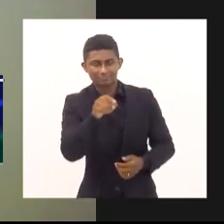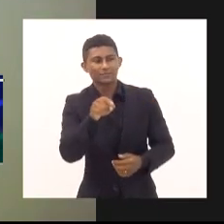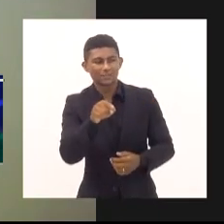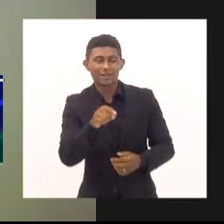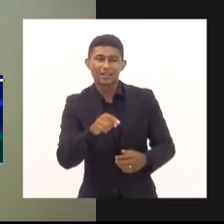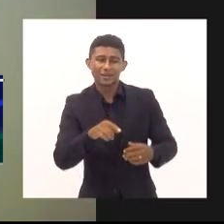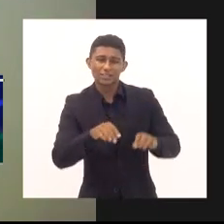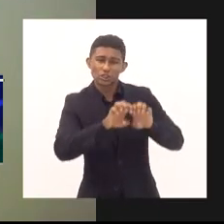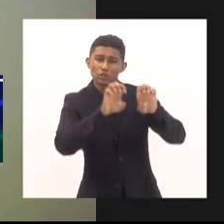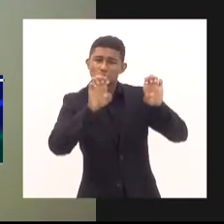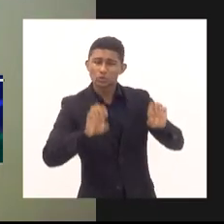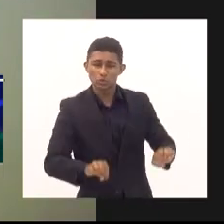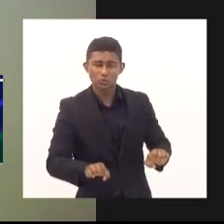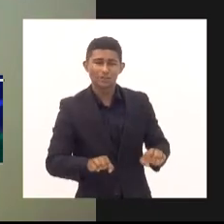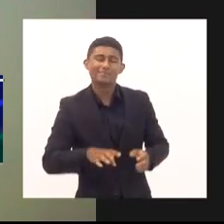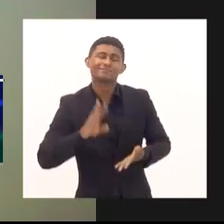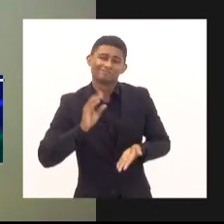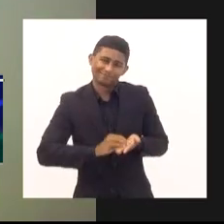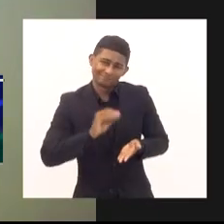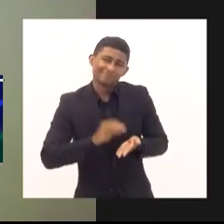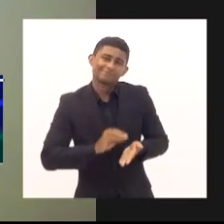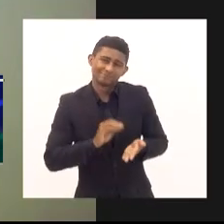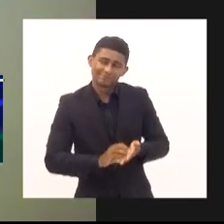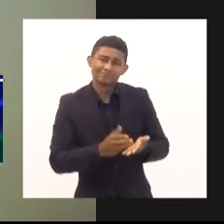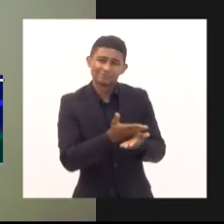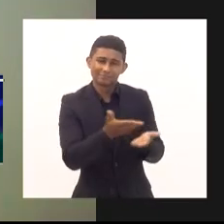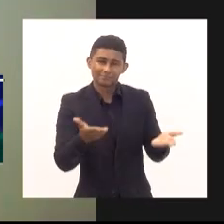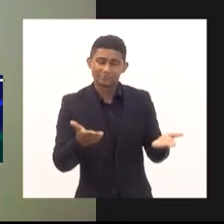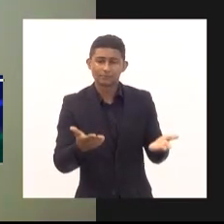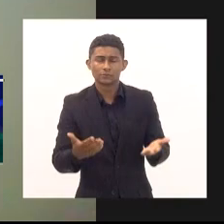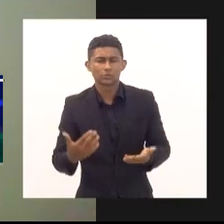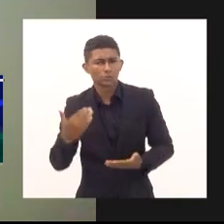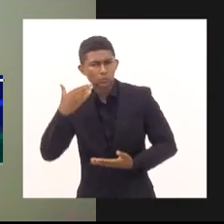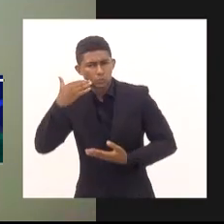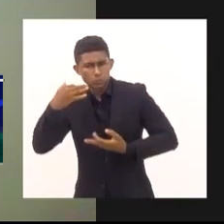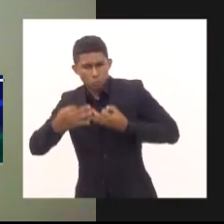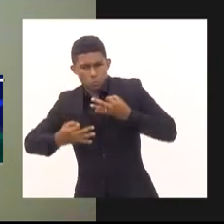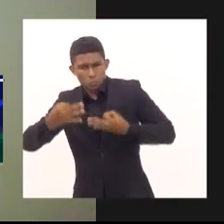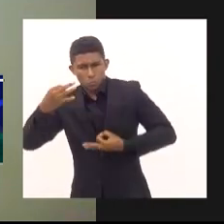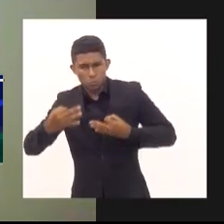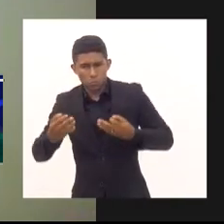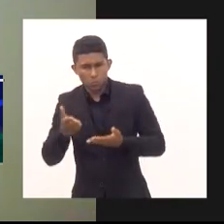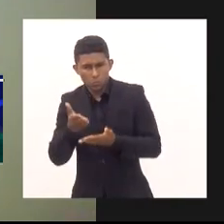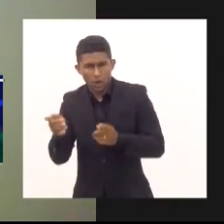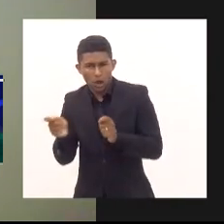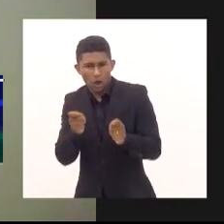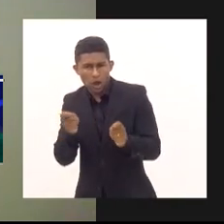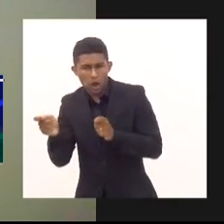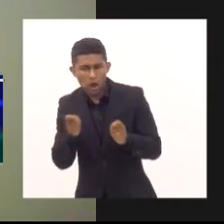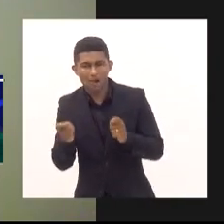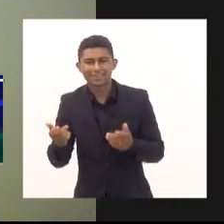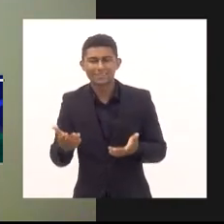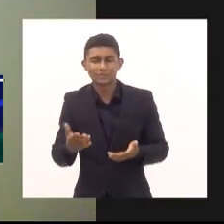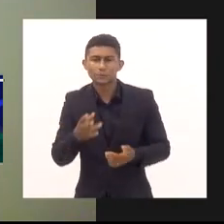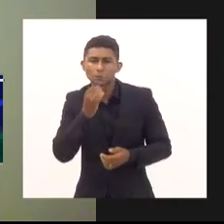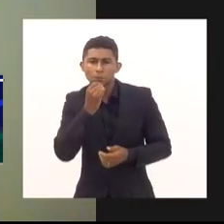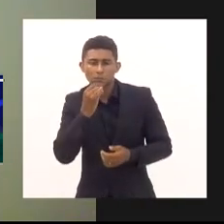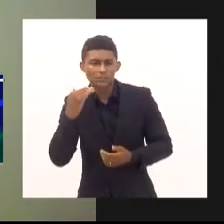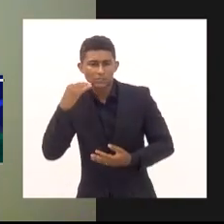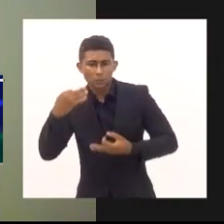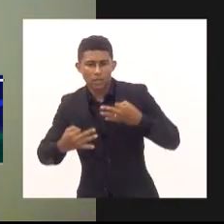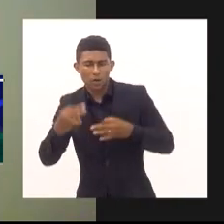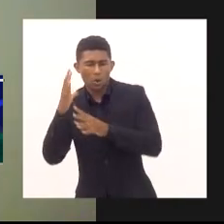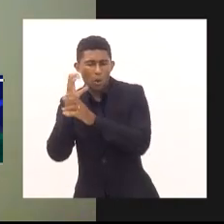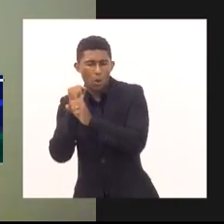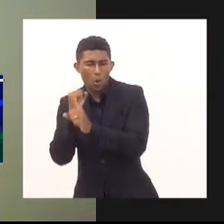frágil. Hoje, os tribunais que fazem o controle da administração pública, seja o Tribunal de Contas do Estado ou